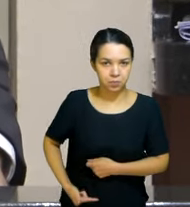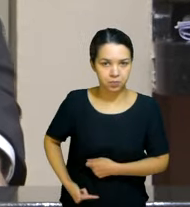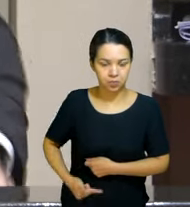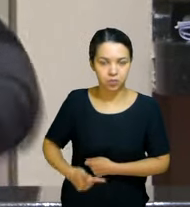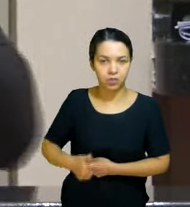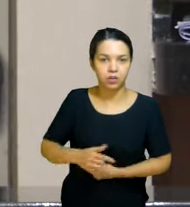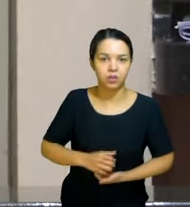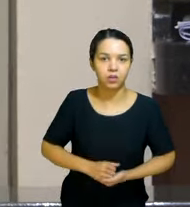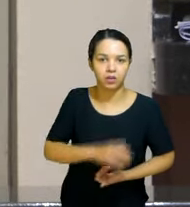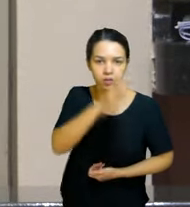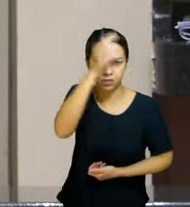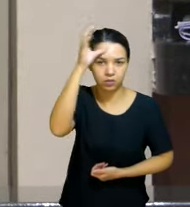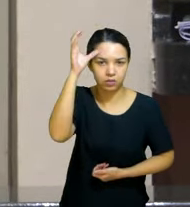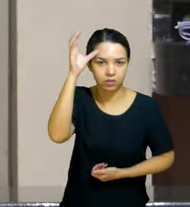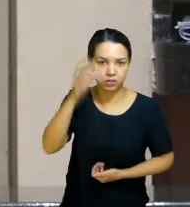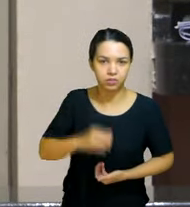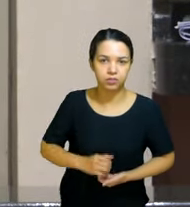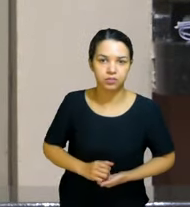Humberto.